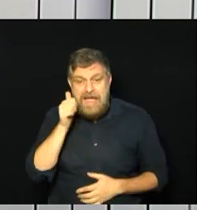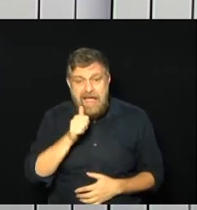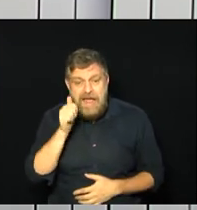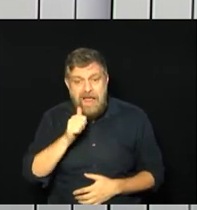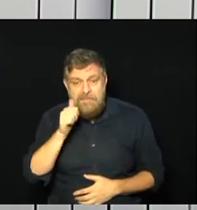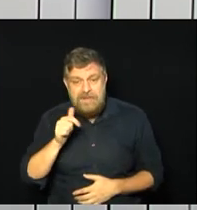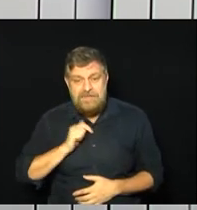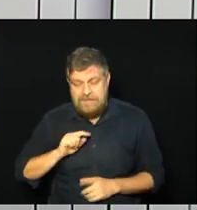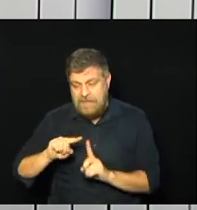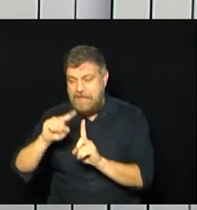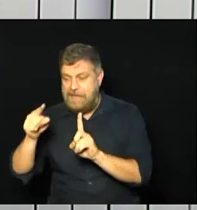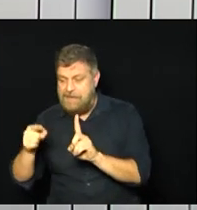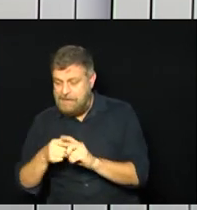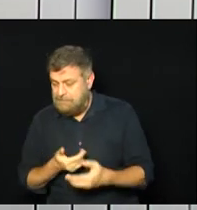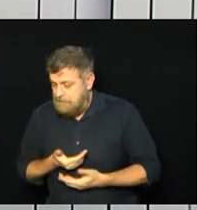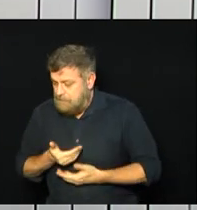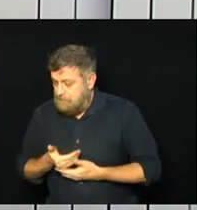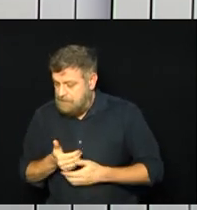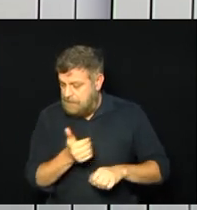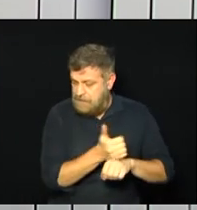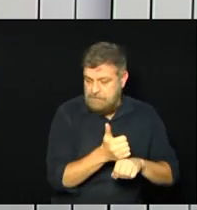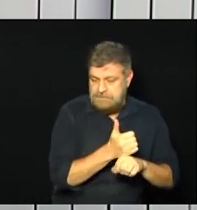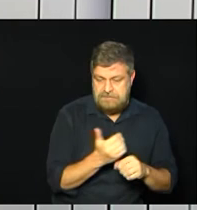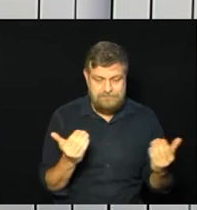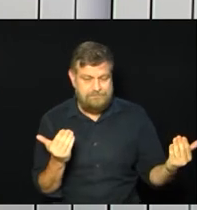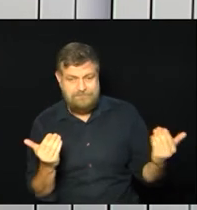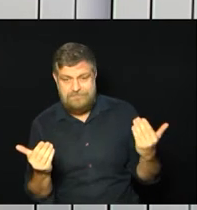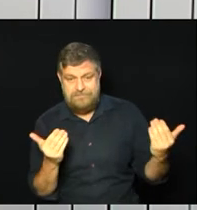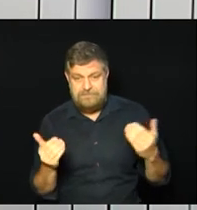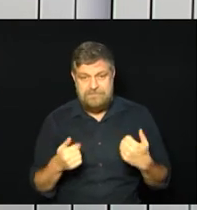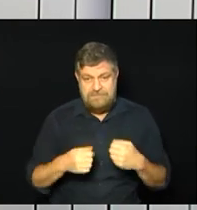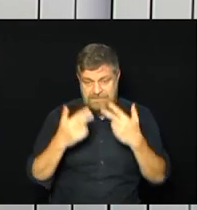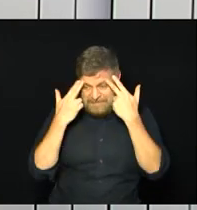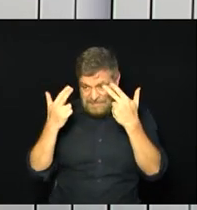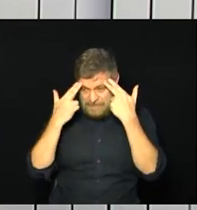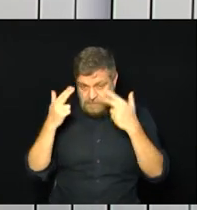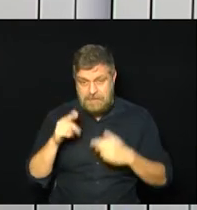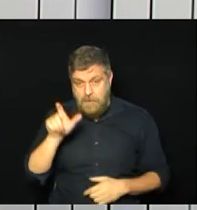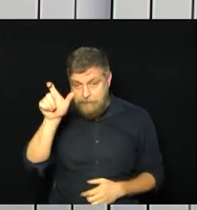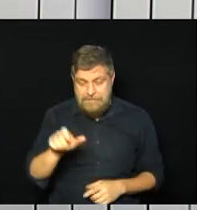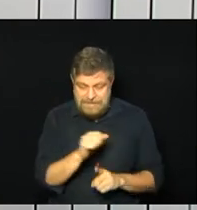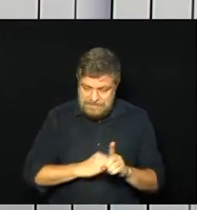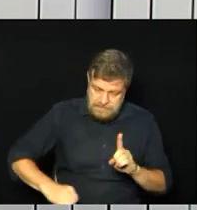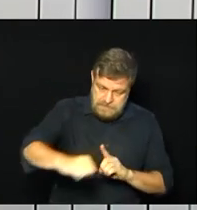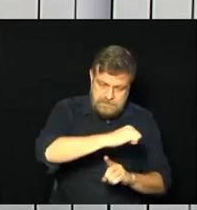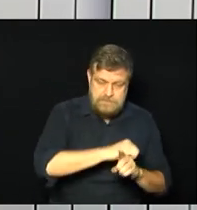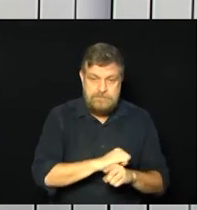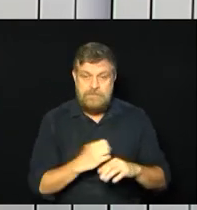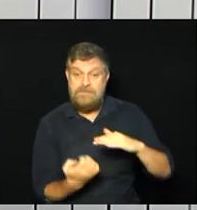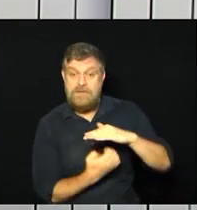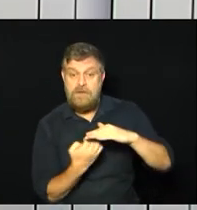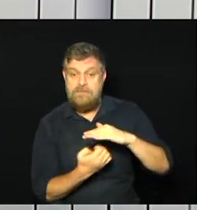entre maternidade e carreira. Deveria ser algo natural, né? Mas a sociedade, algumas